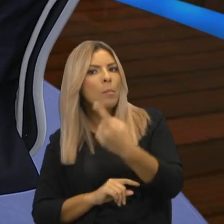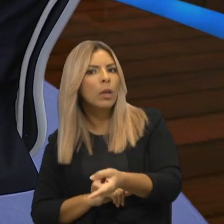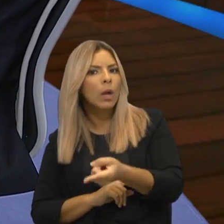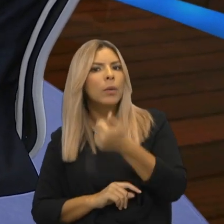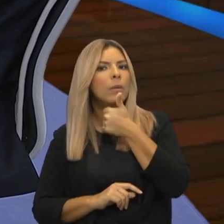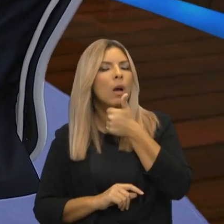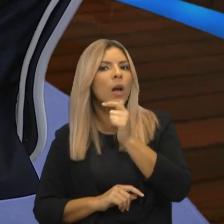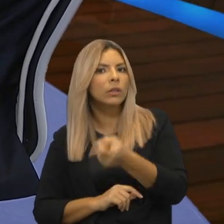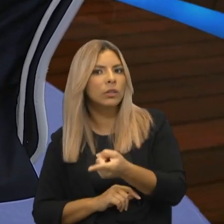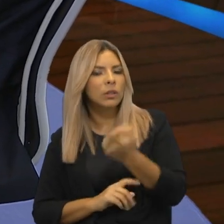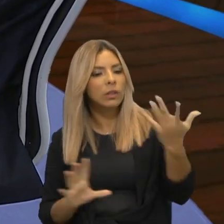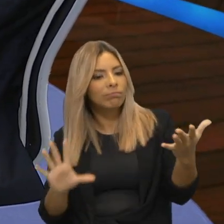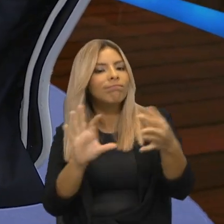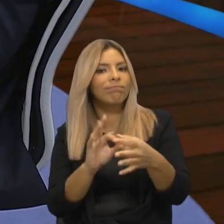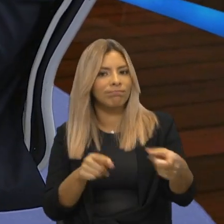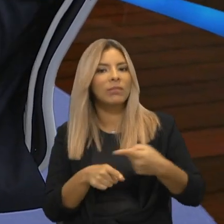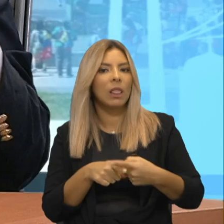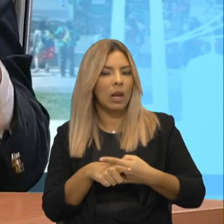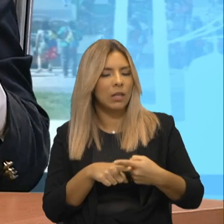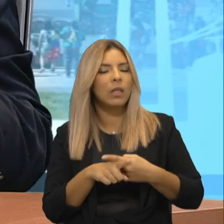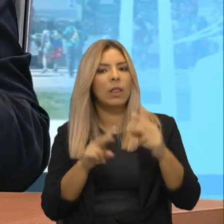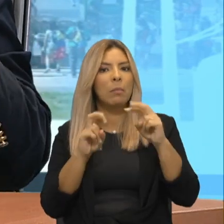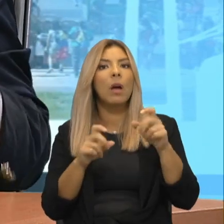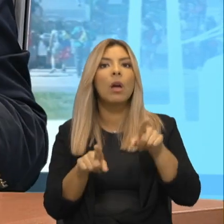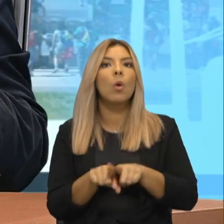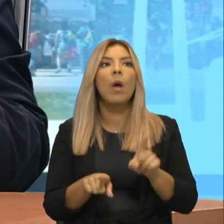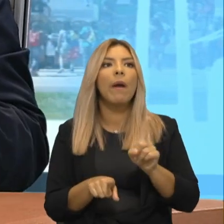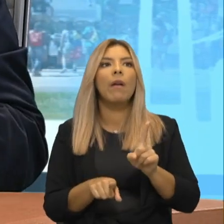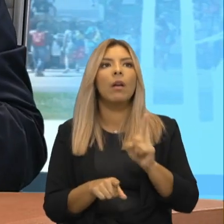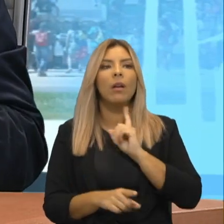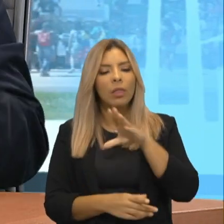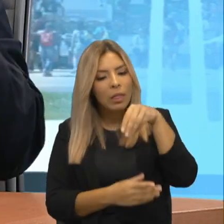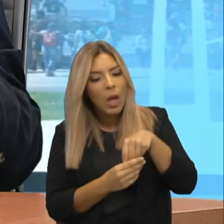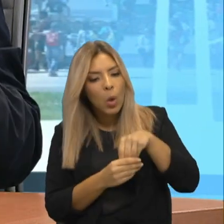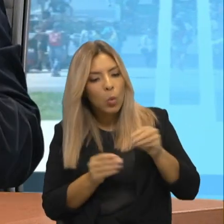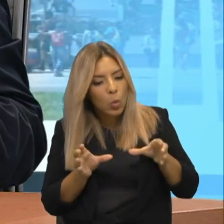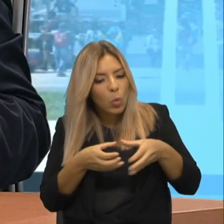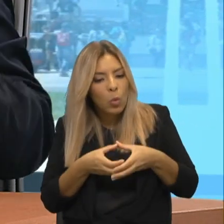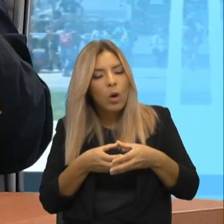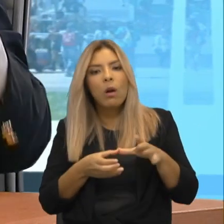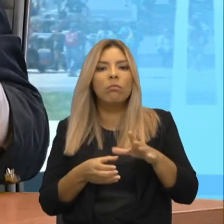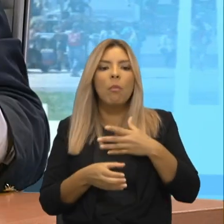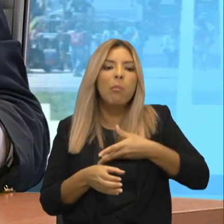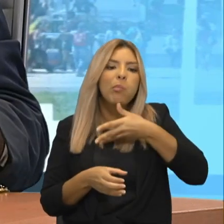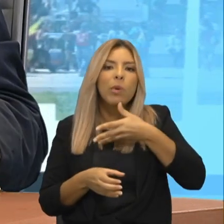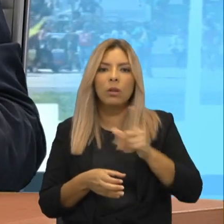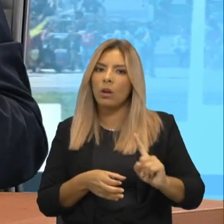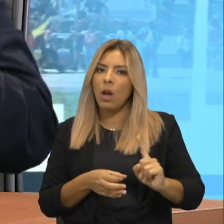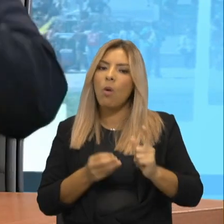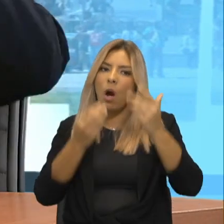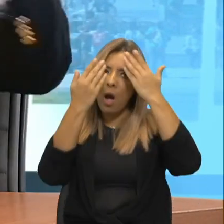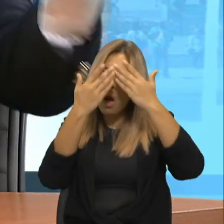interessante também esse nível, porque não vai ser um congresso fechado, só para dentro, mas vai ser aberto, na medida em que é participado por